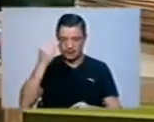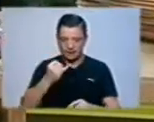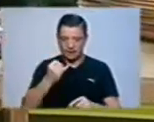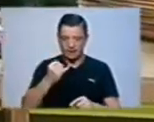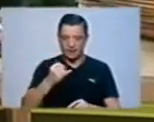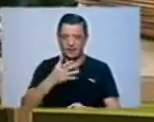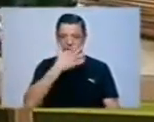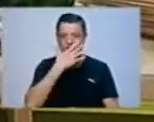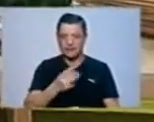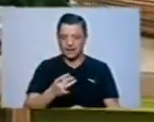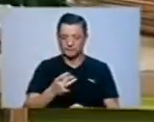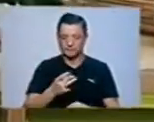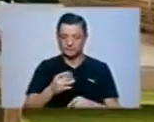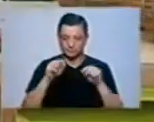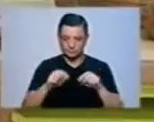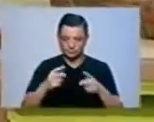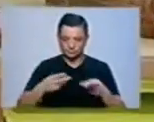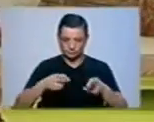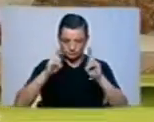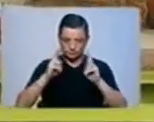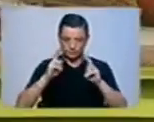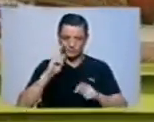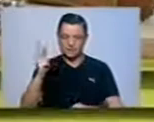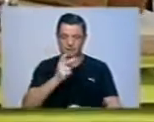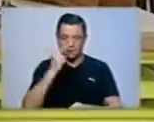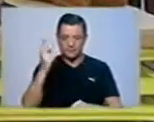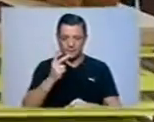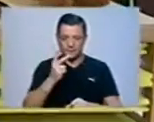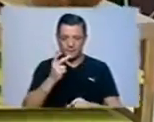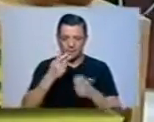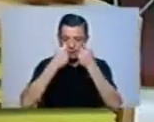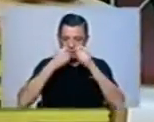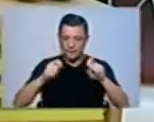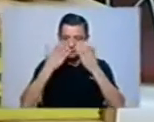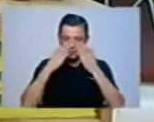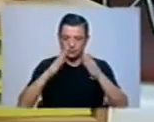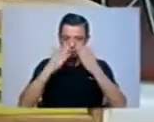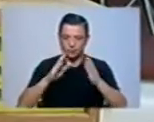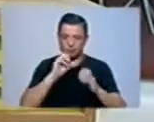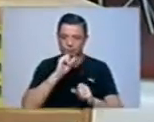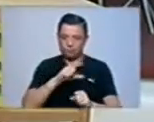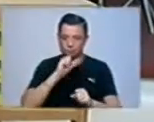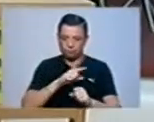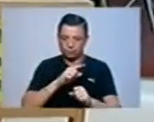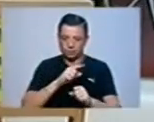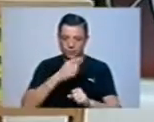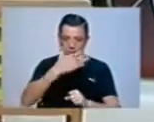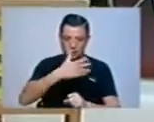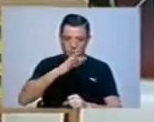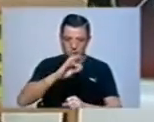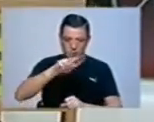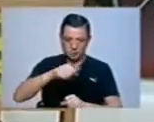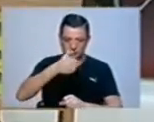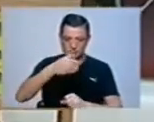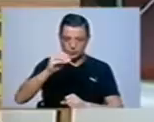Natal. Muito bem. A agenda está disponível na Minha Vida Dava um Livro, que é na página do Facebook. Sim. Portanto, podem adquirir, custa R$14,50. É